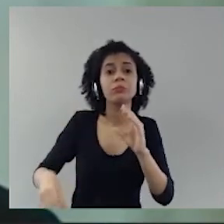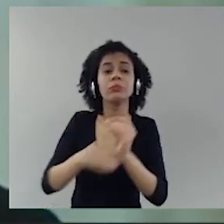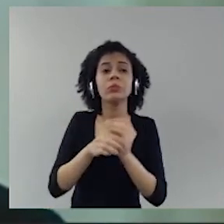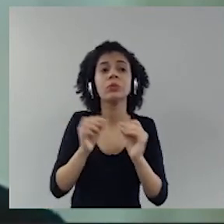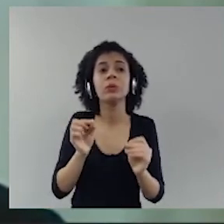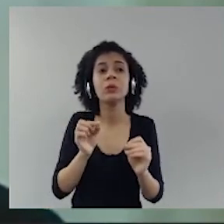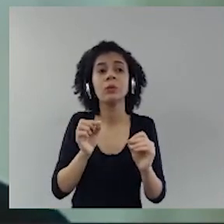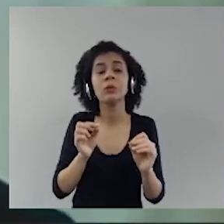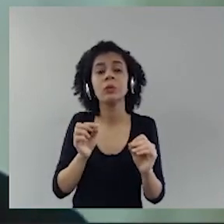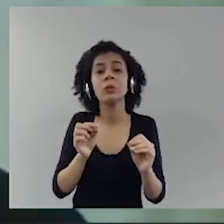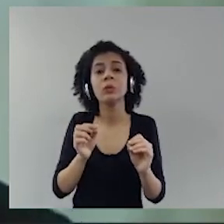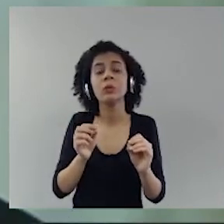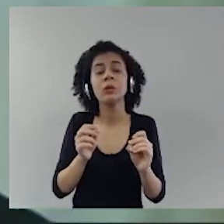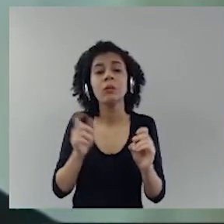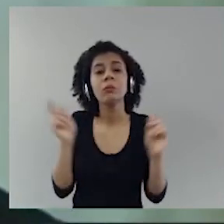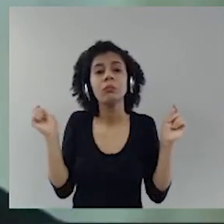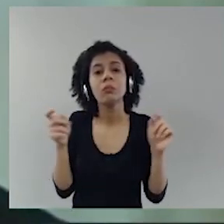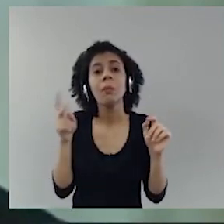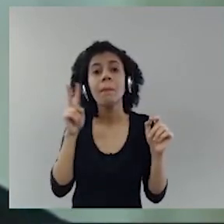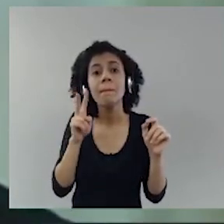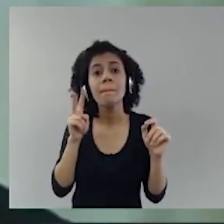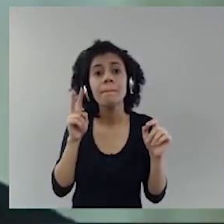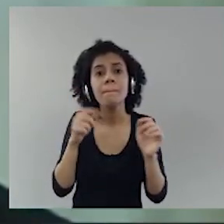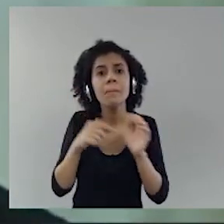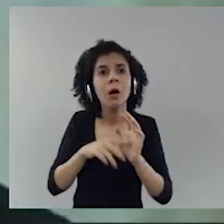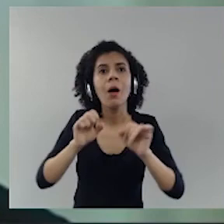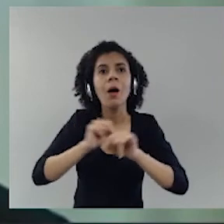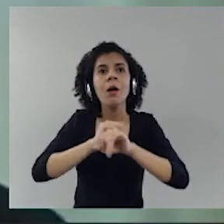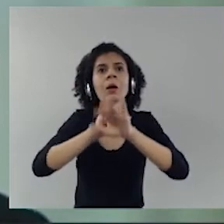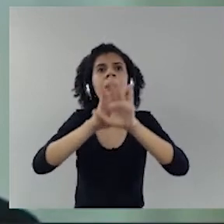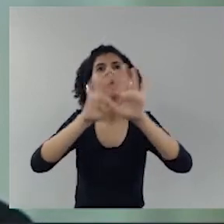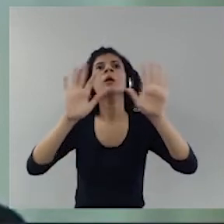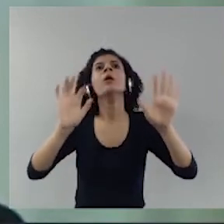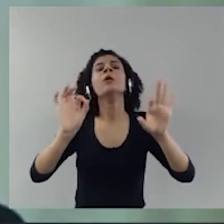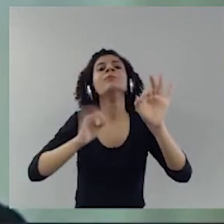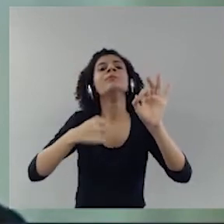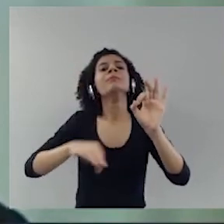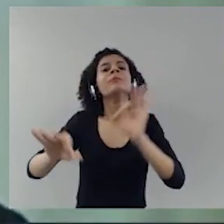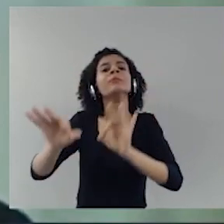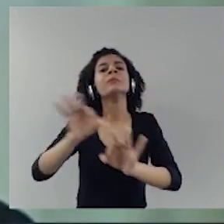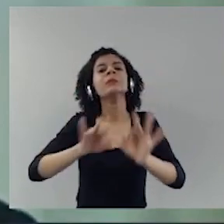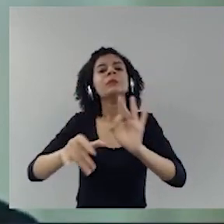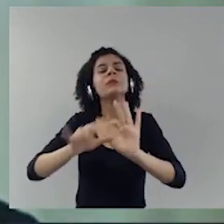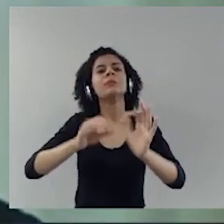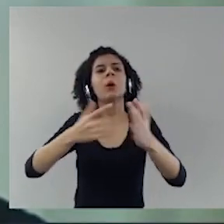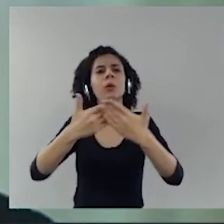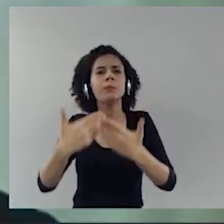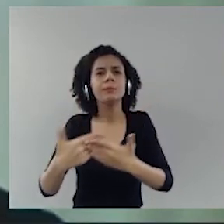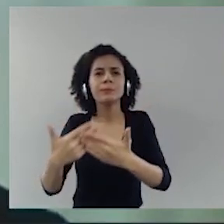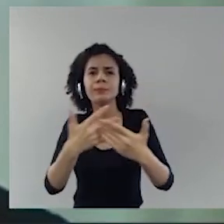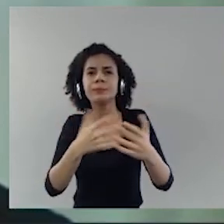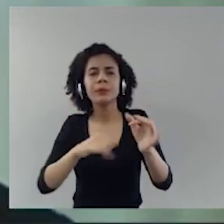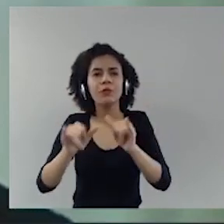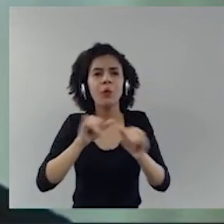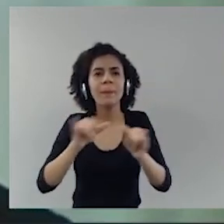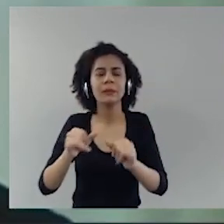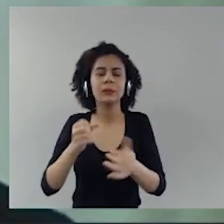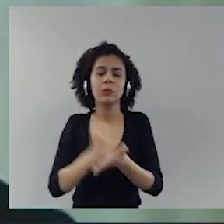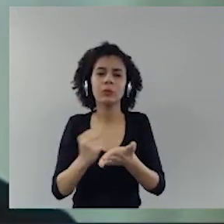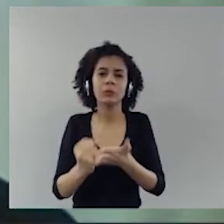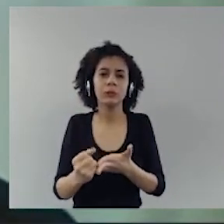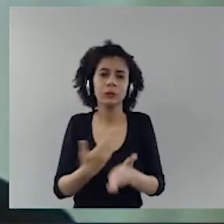ênfase dá um realce para a etapa de planejamento das contratações públicas é